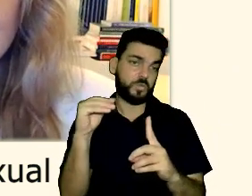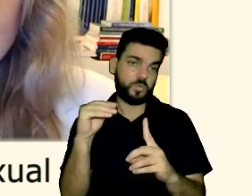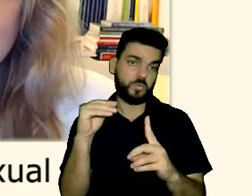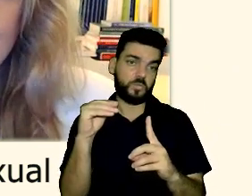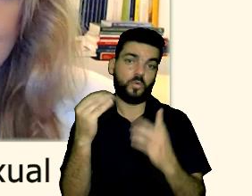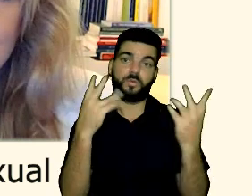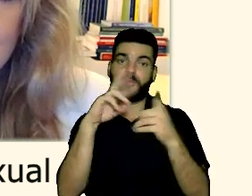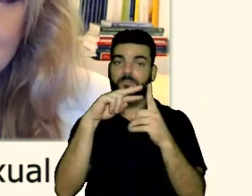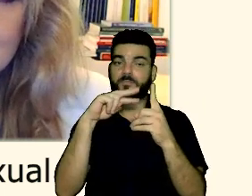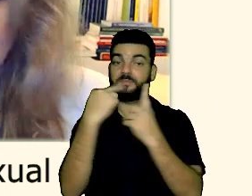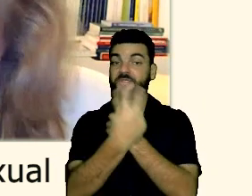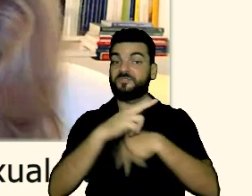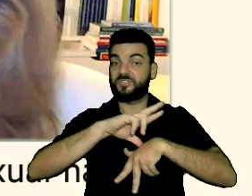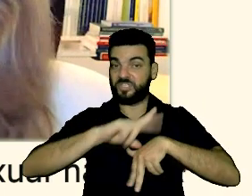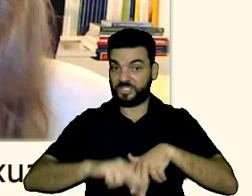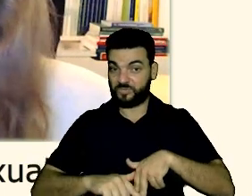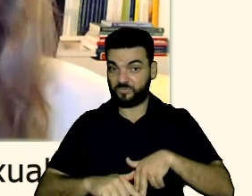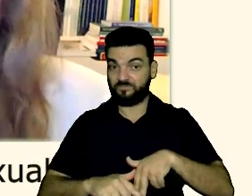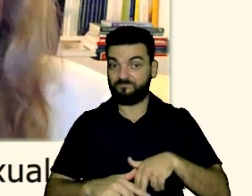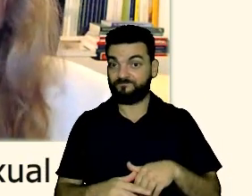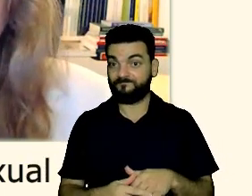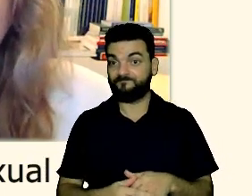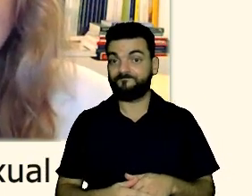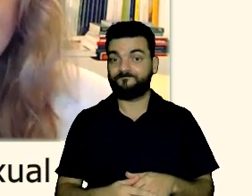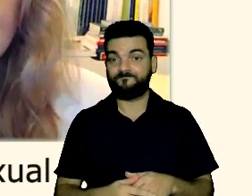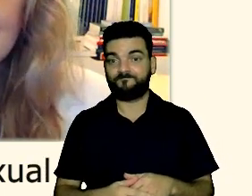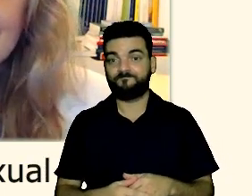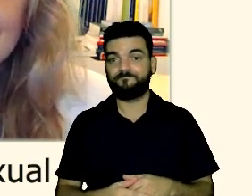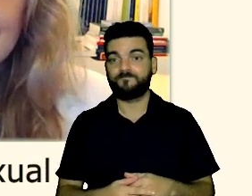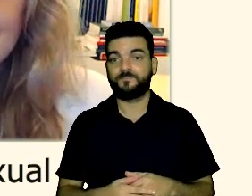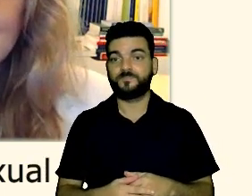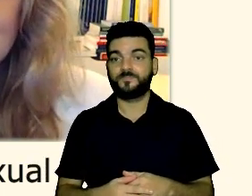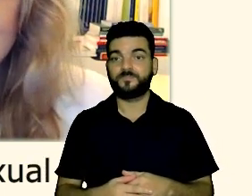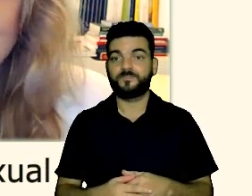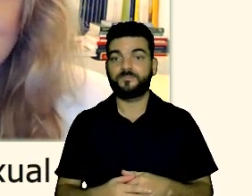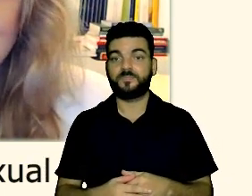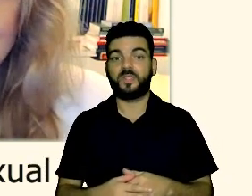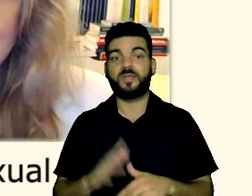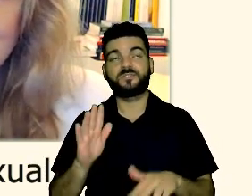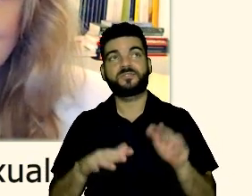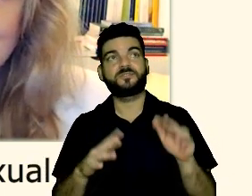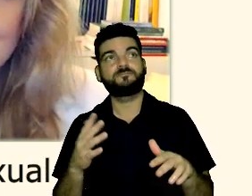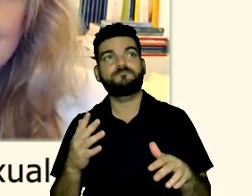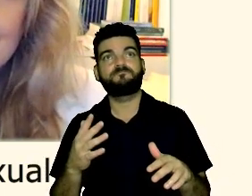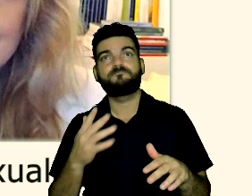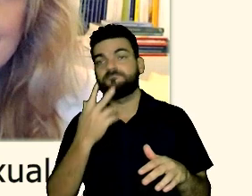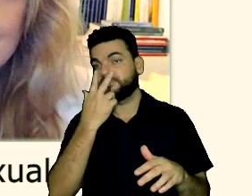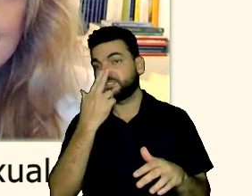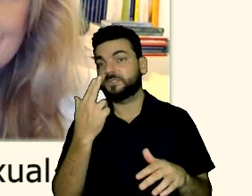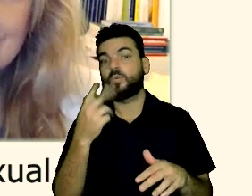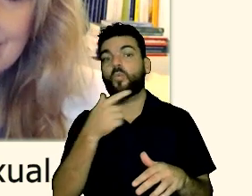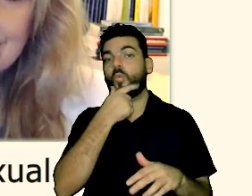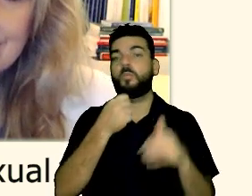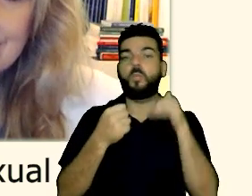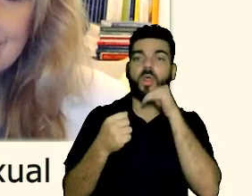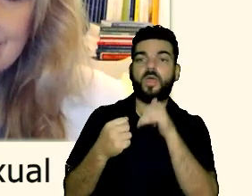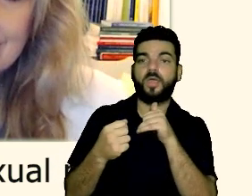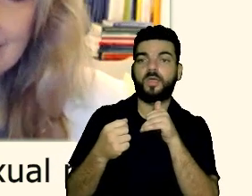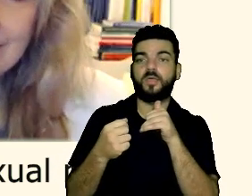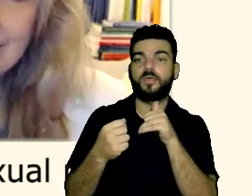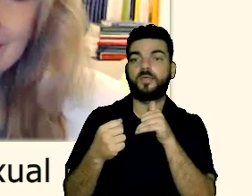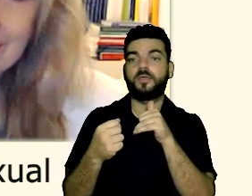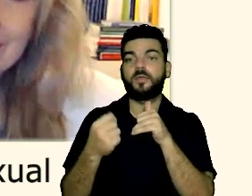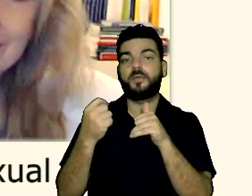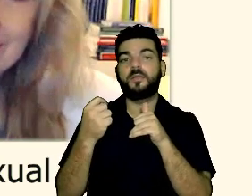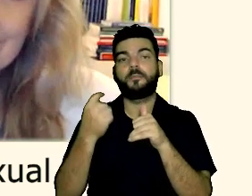psicólogo clínico é que com essas relações de trabalho adoecidas no tocante ao assédio moral e sexual relacionadas à perspectiva de gênero, que é uma